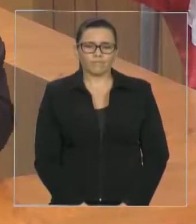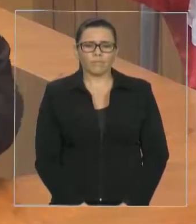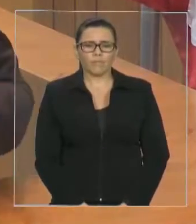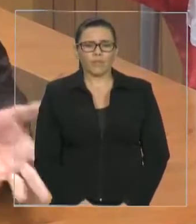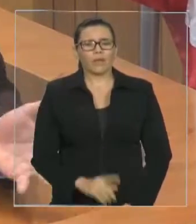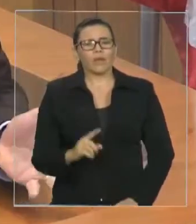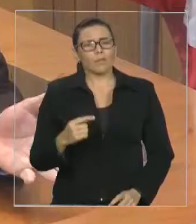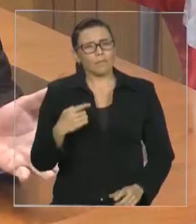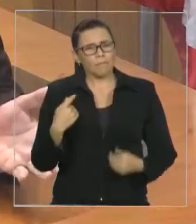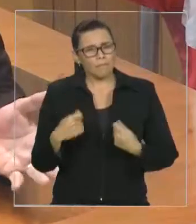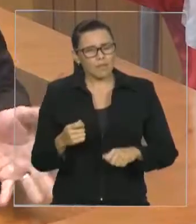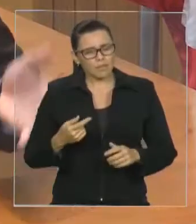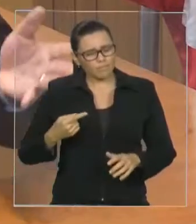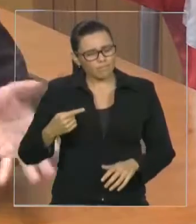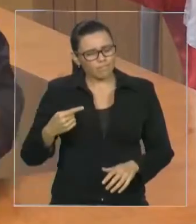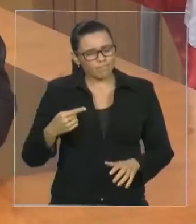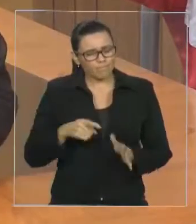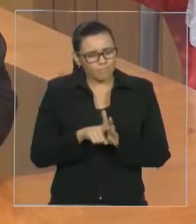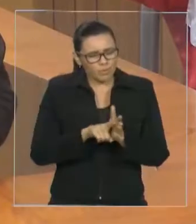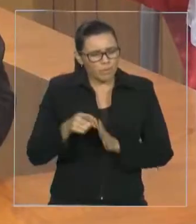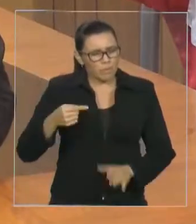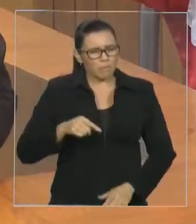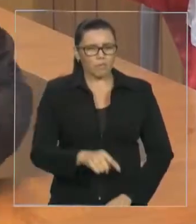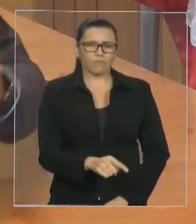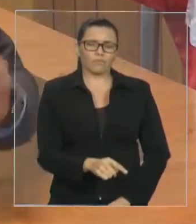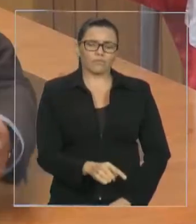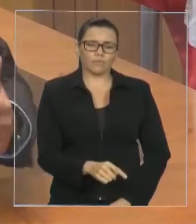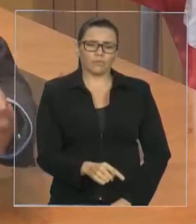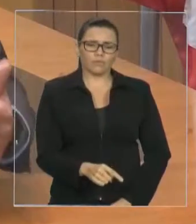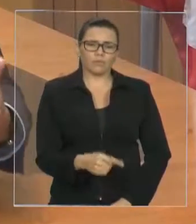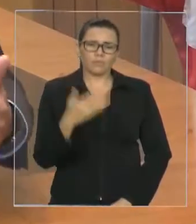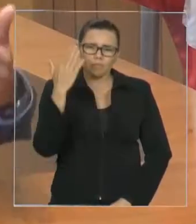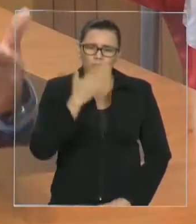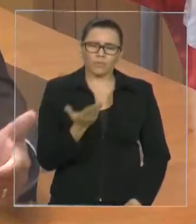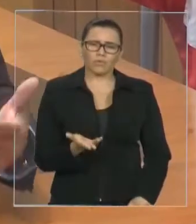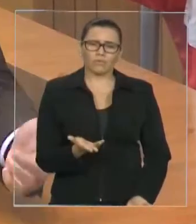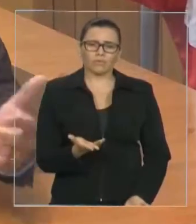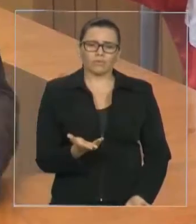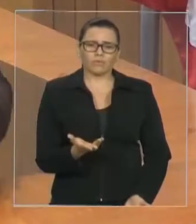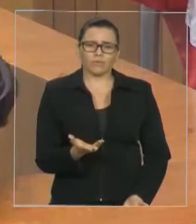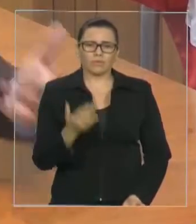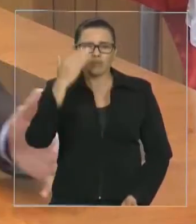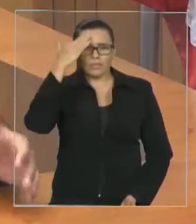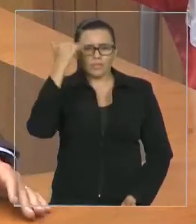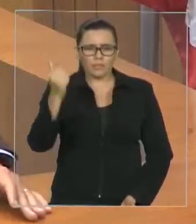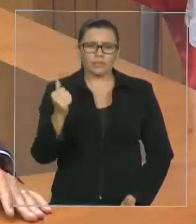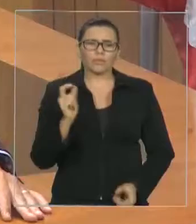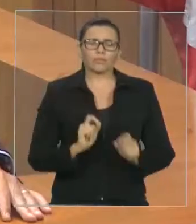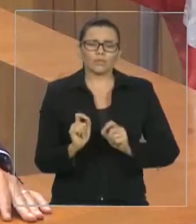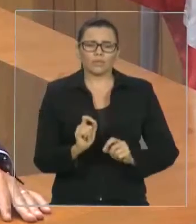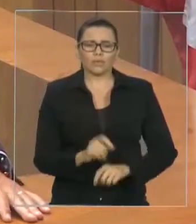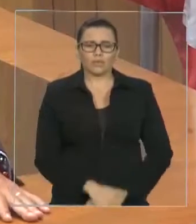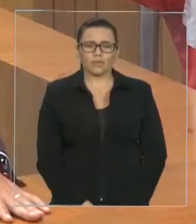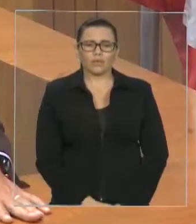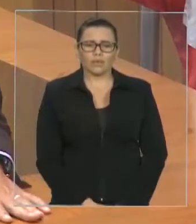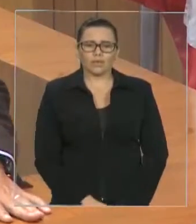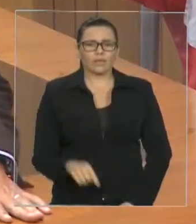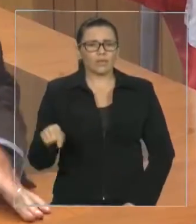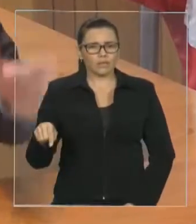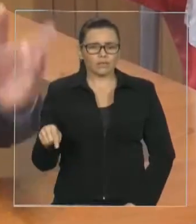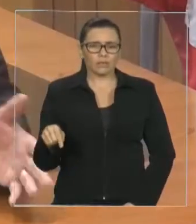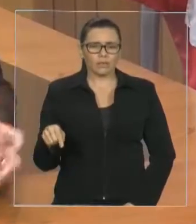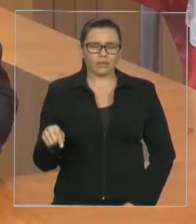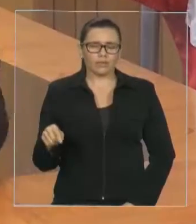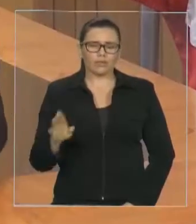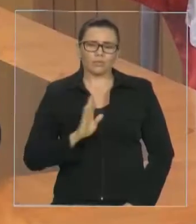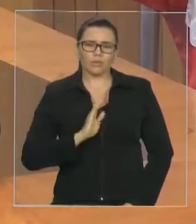federação. Está aí a prova que queria prejudicar o Cordino. Sabia que o torcedor que fosse ao estádio lá em Barra do Corda, Leandrão,